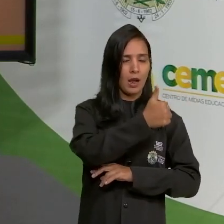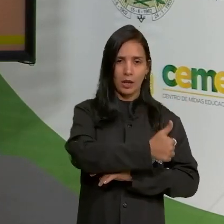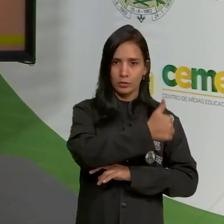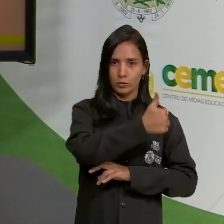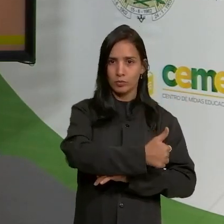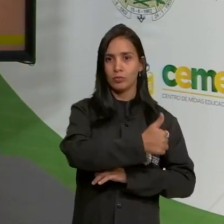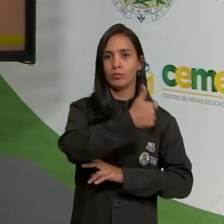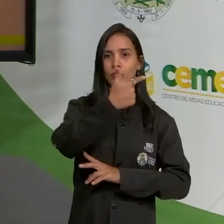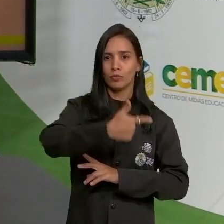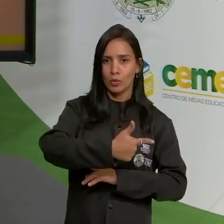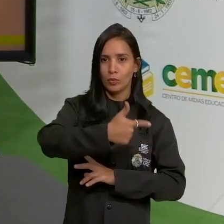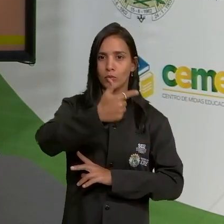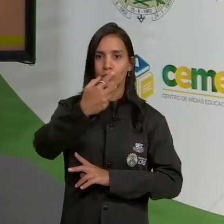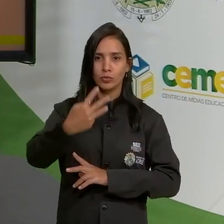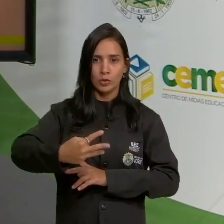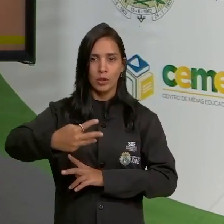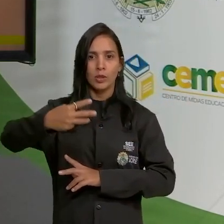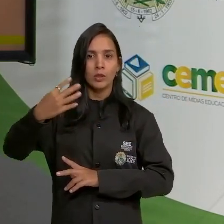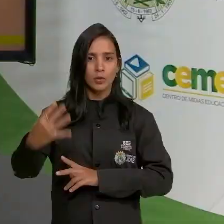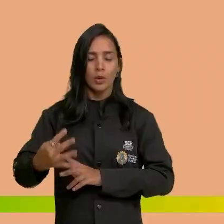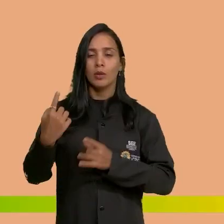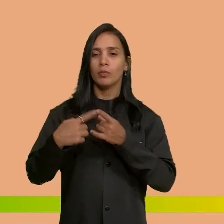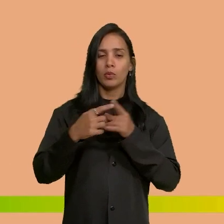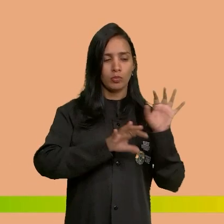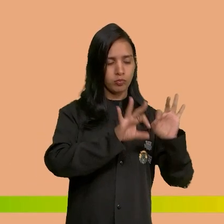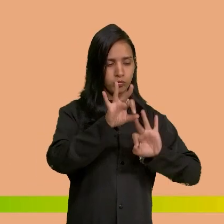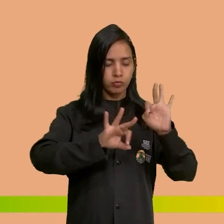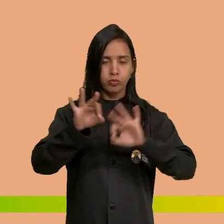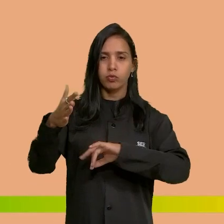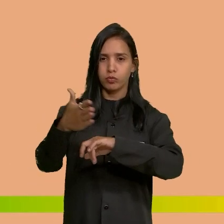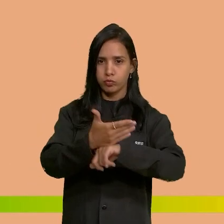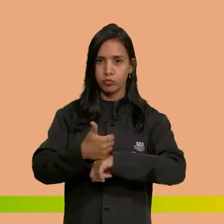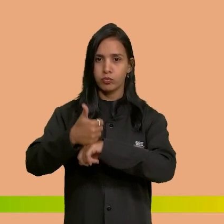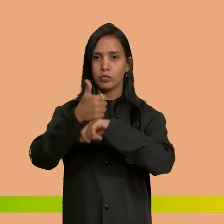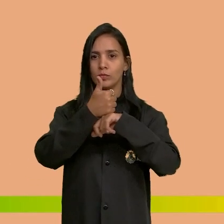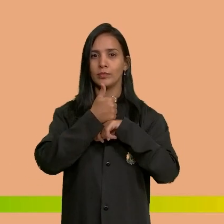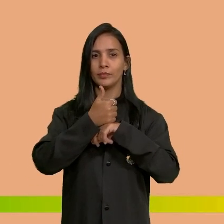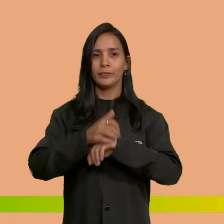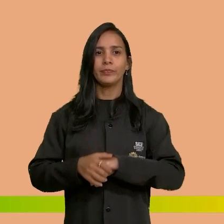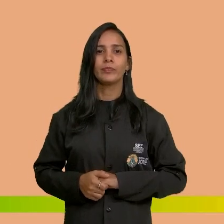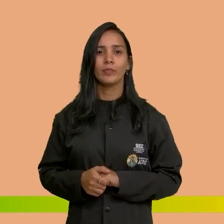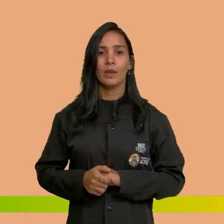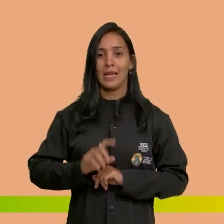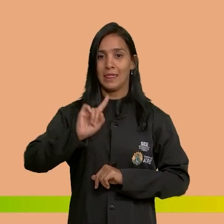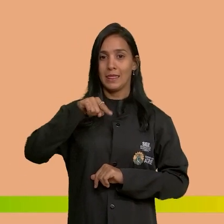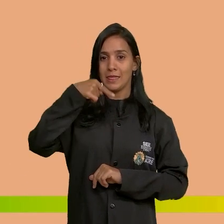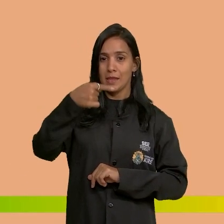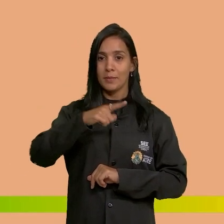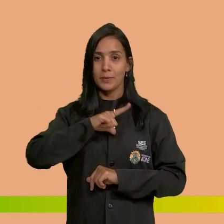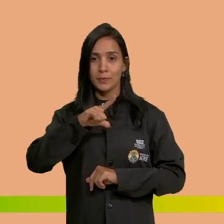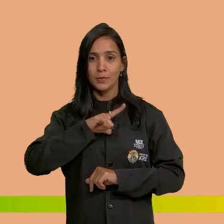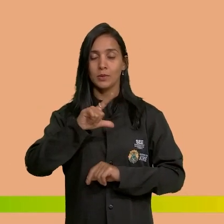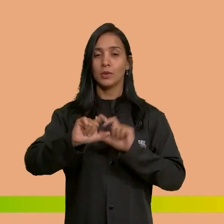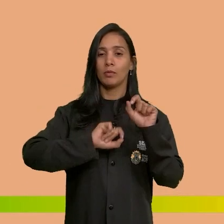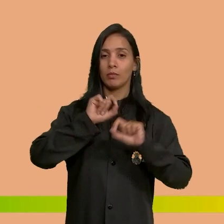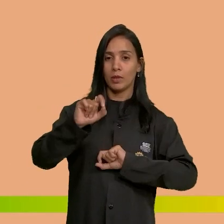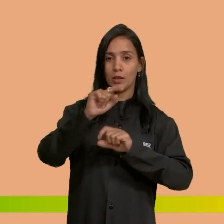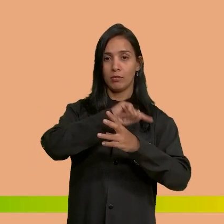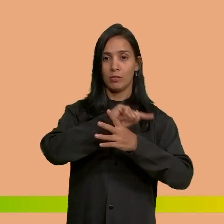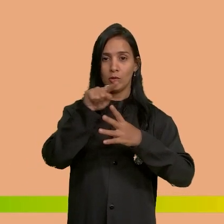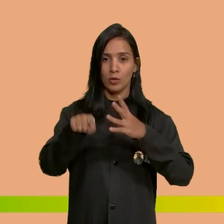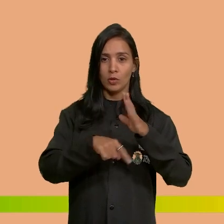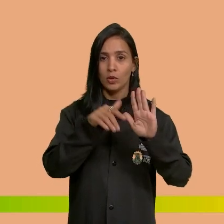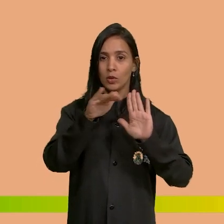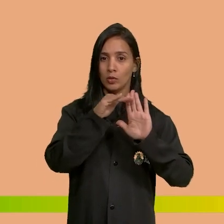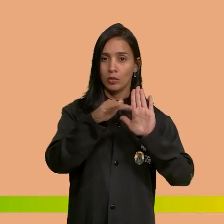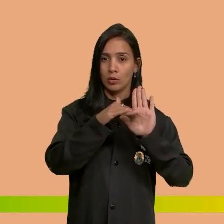para ficar mais organizado. Depois, a gente vai ter as cenas. As cenas são